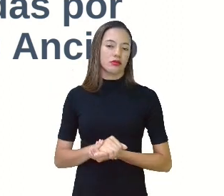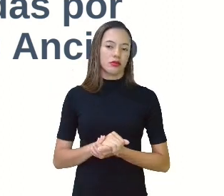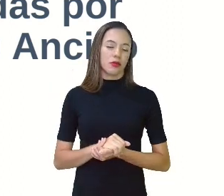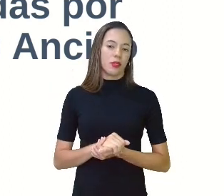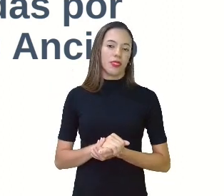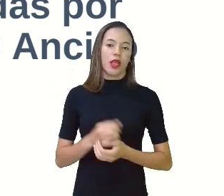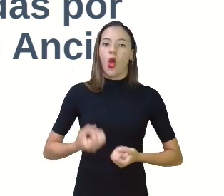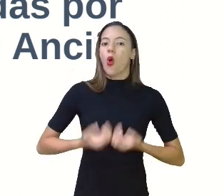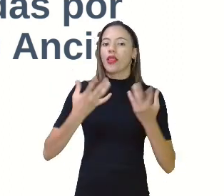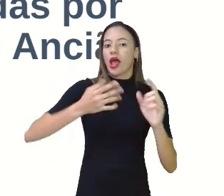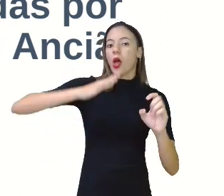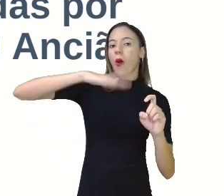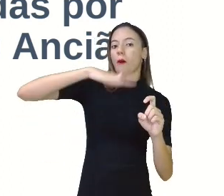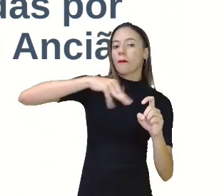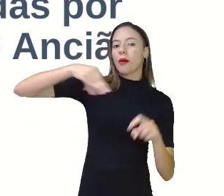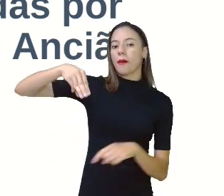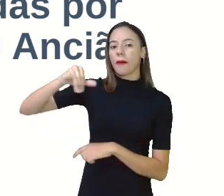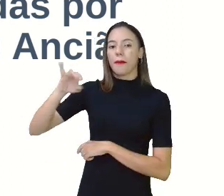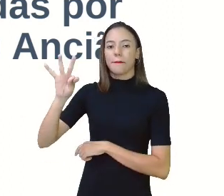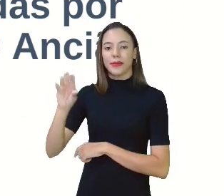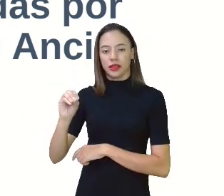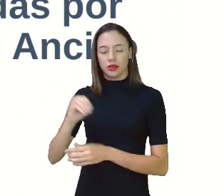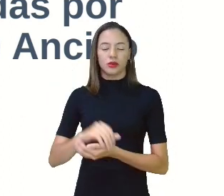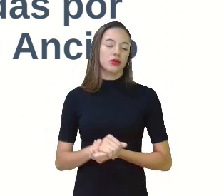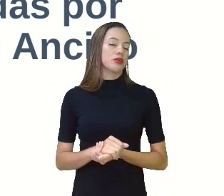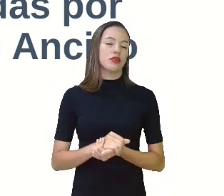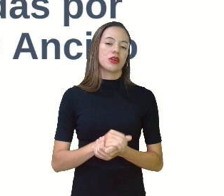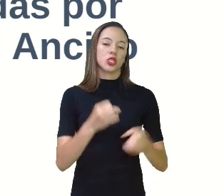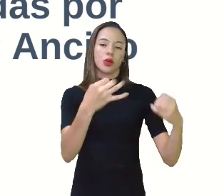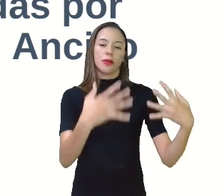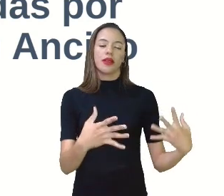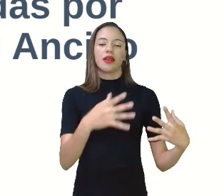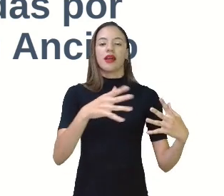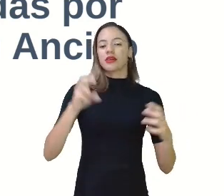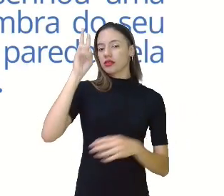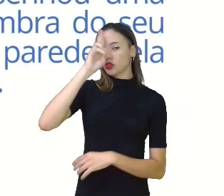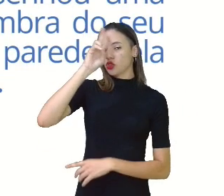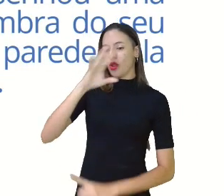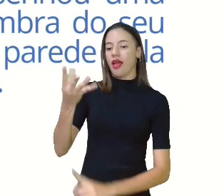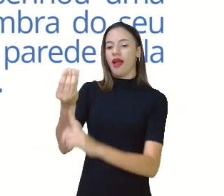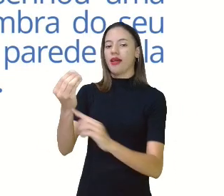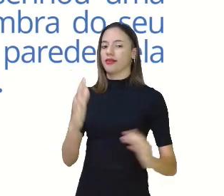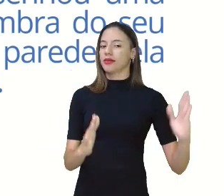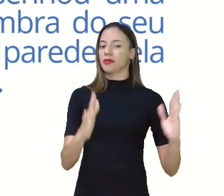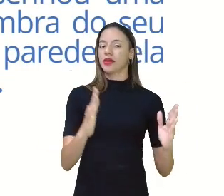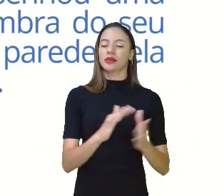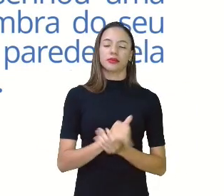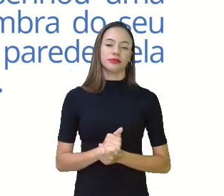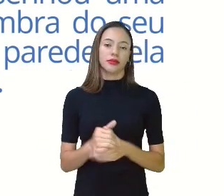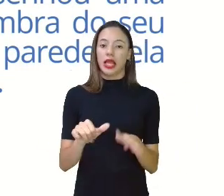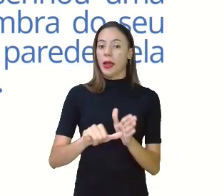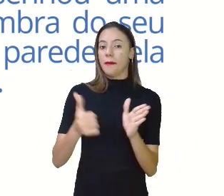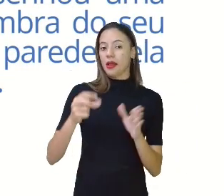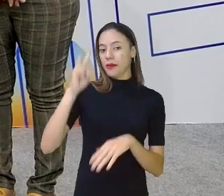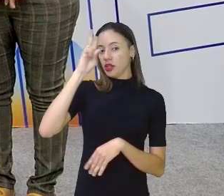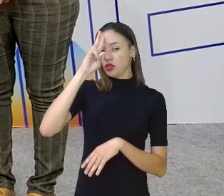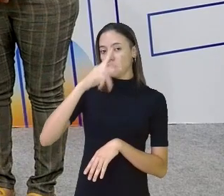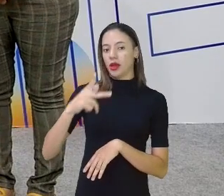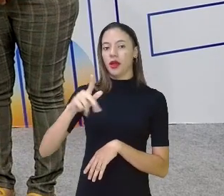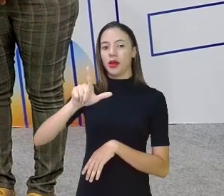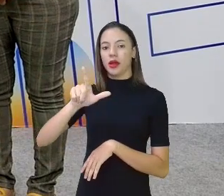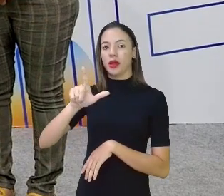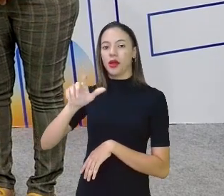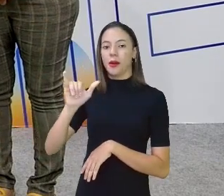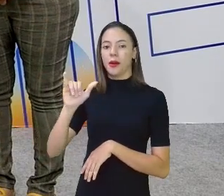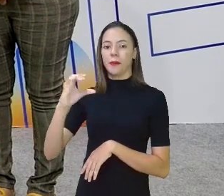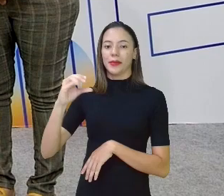um mito que narra a história da arte neste período. A primeira história que Plínio Velho,